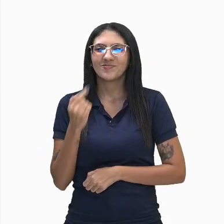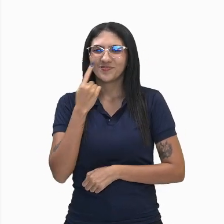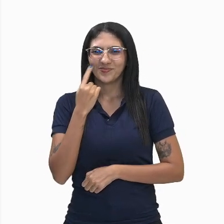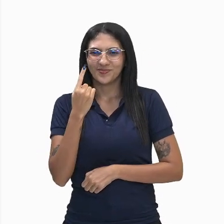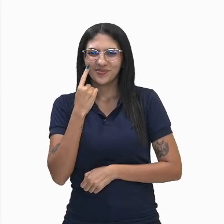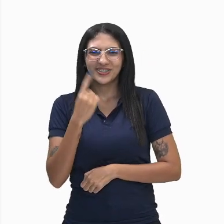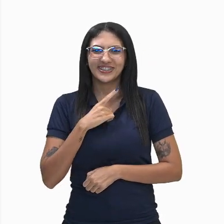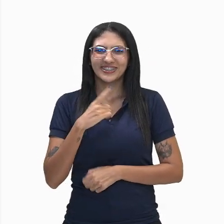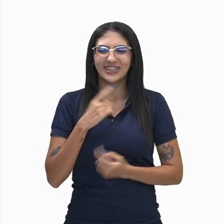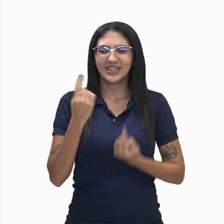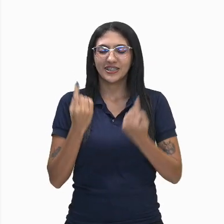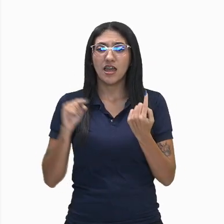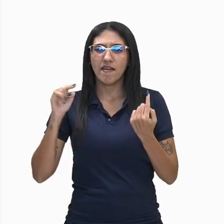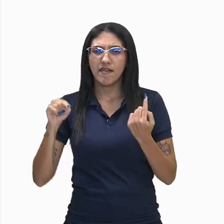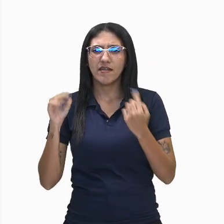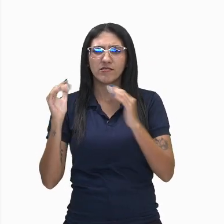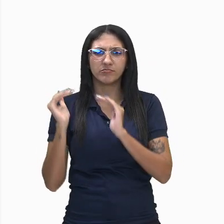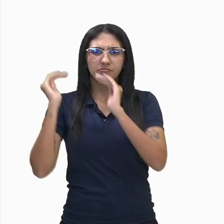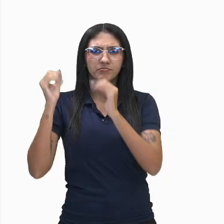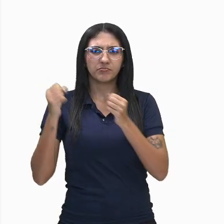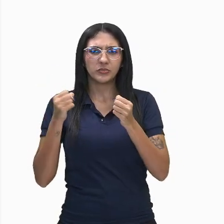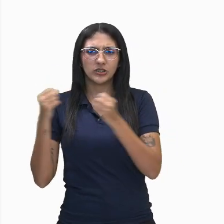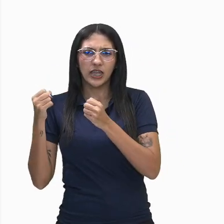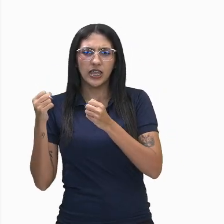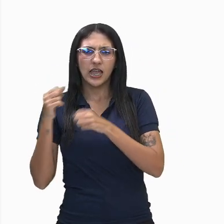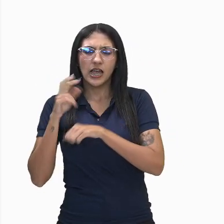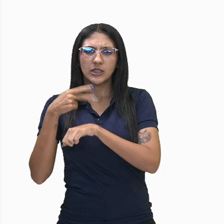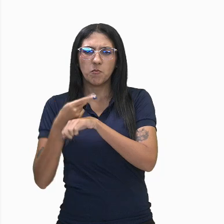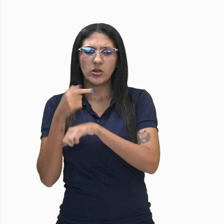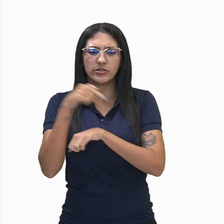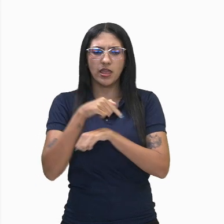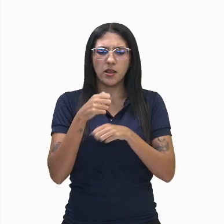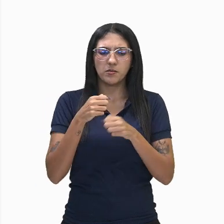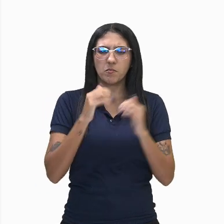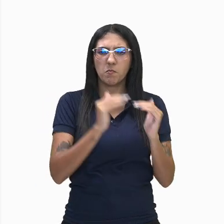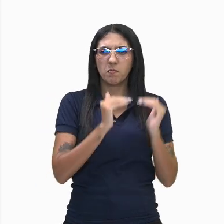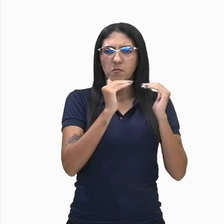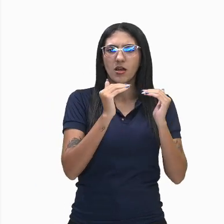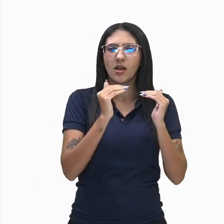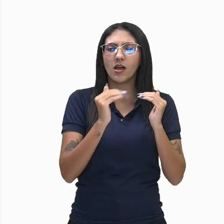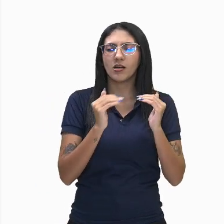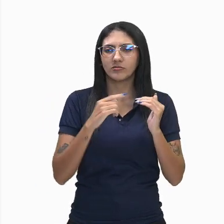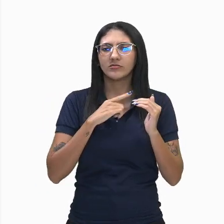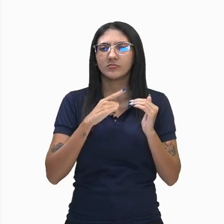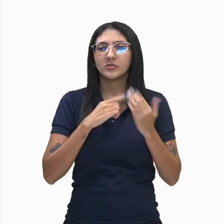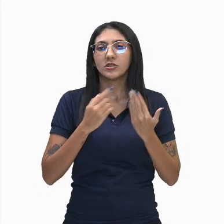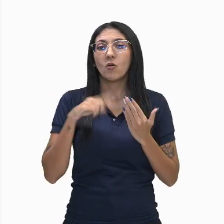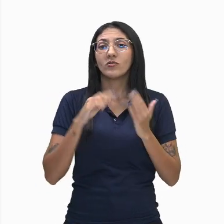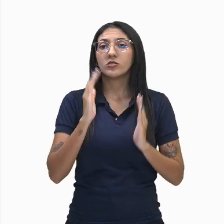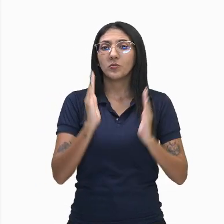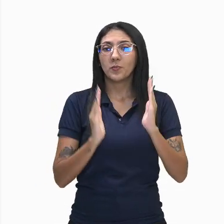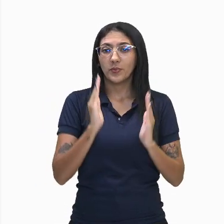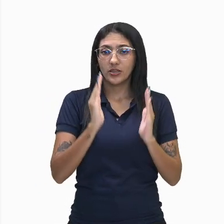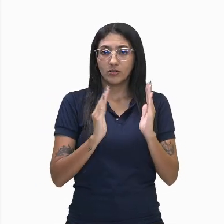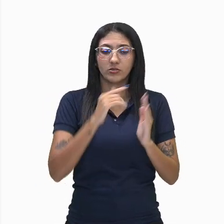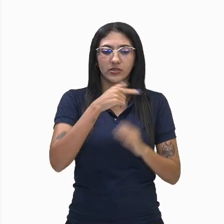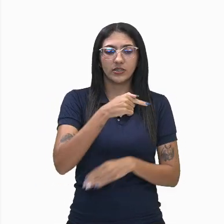hora é dominador. E essa dinastia Núbia que vai acontecer aí, né, de 747 AC